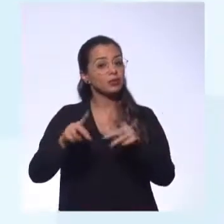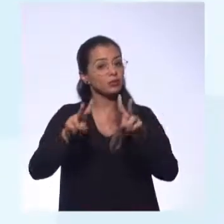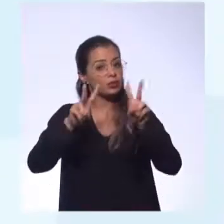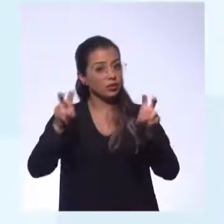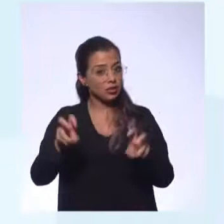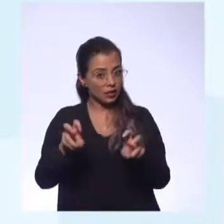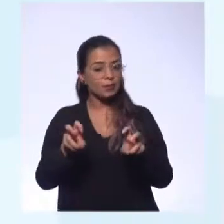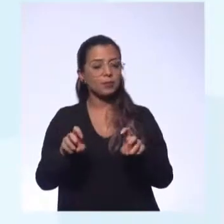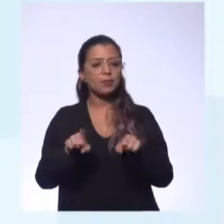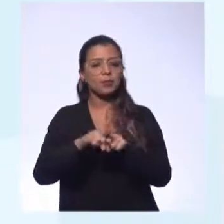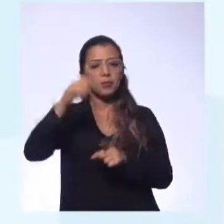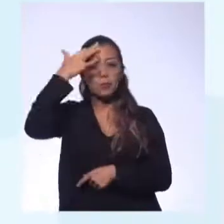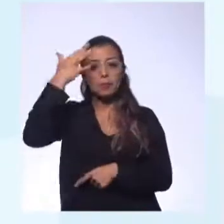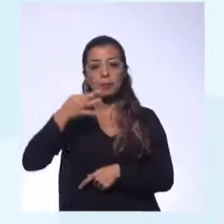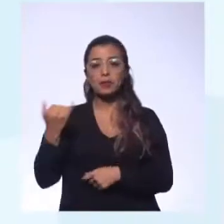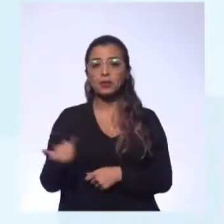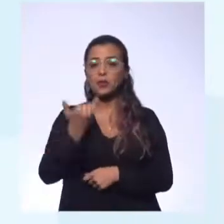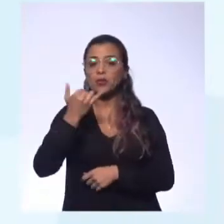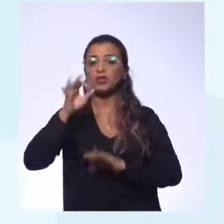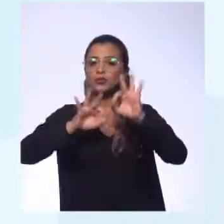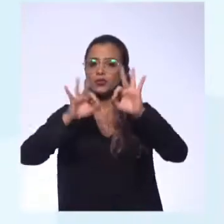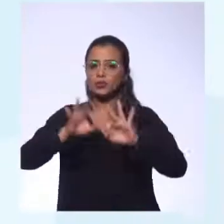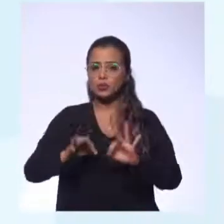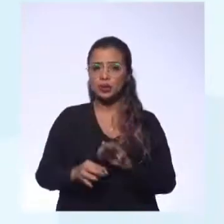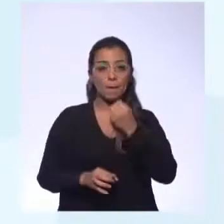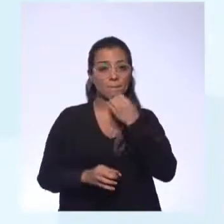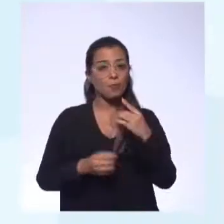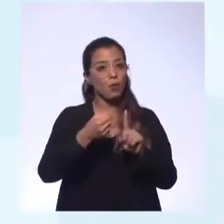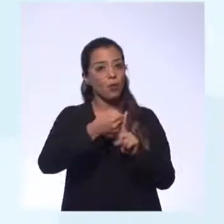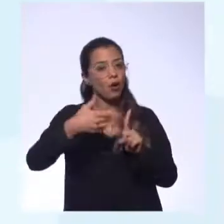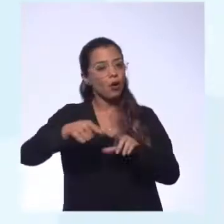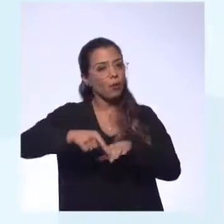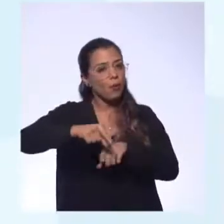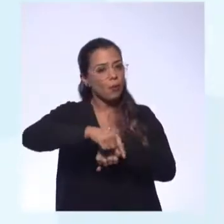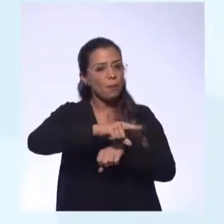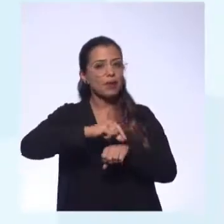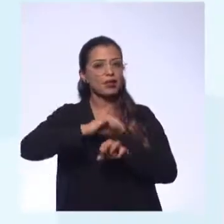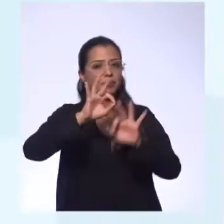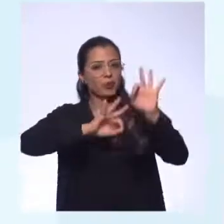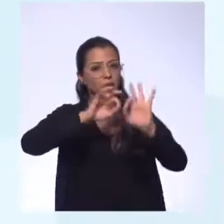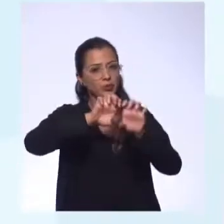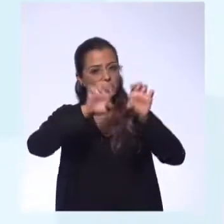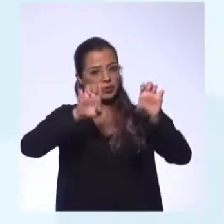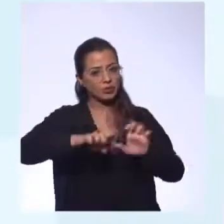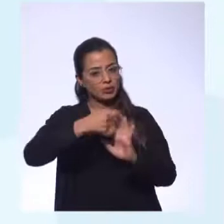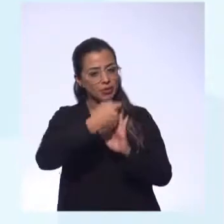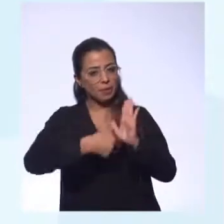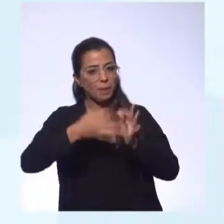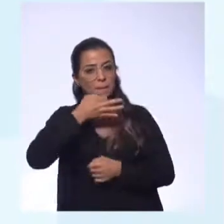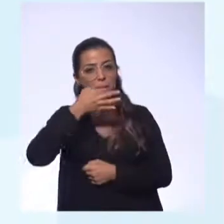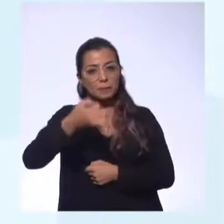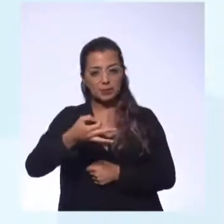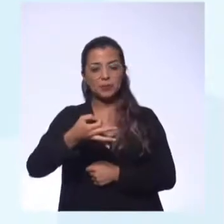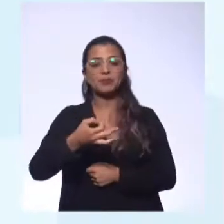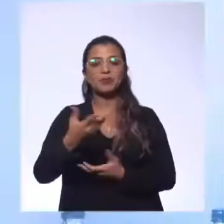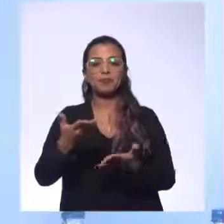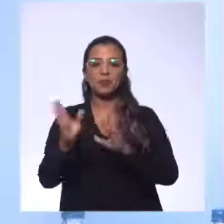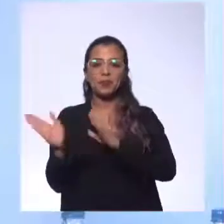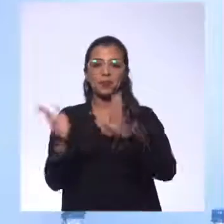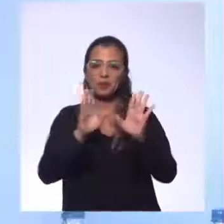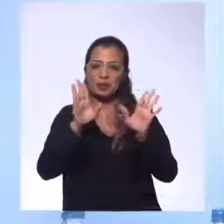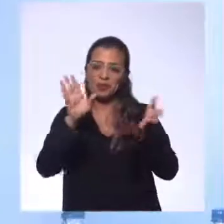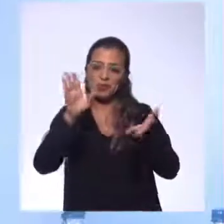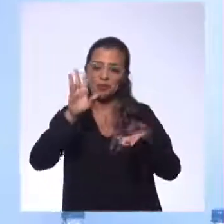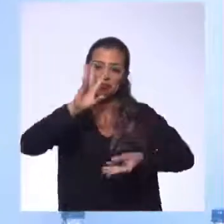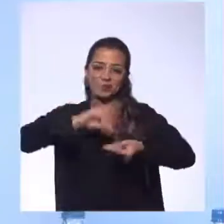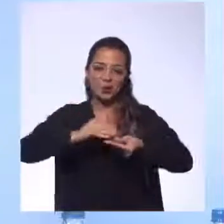pertinente, entendemos a importância da construção de bons argumentos para a estruturação de uma opinião. Então, foi isso na aula de